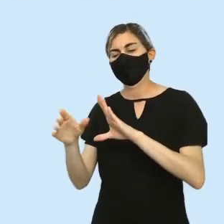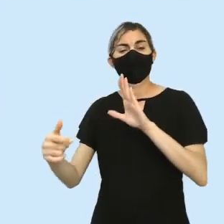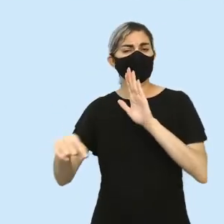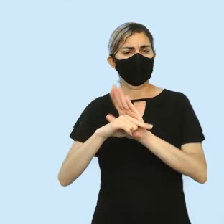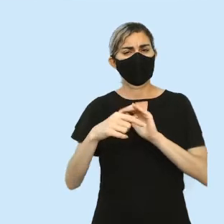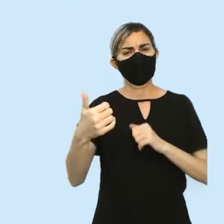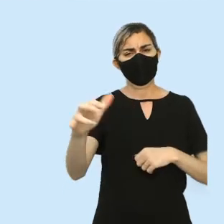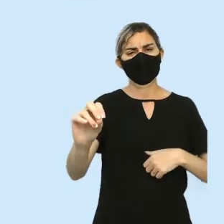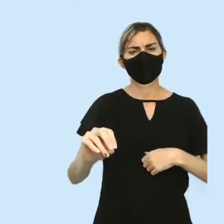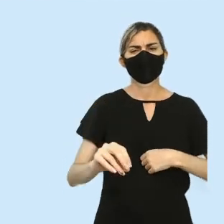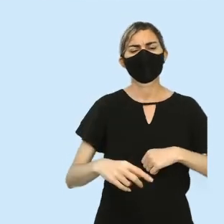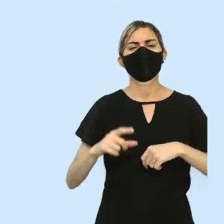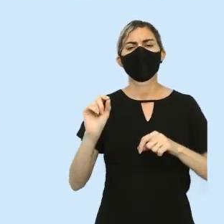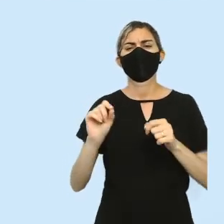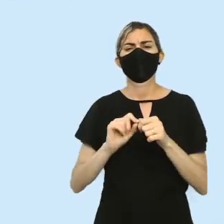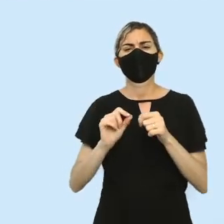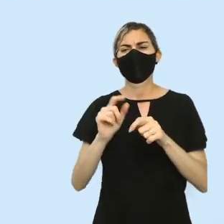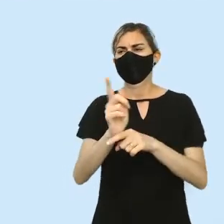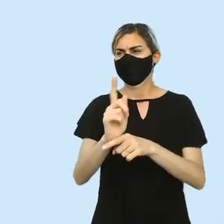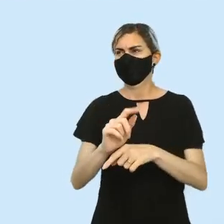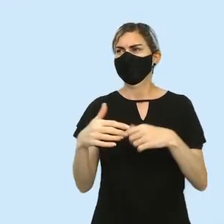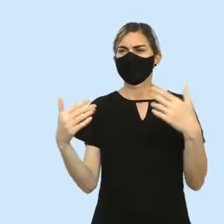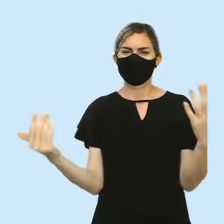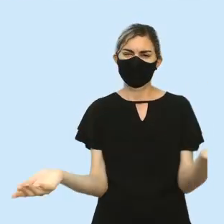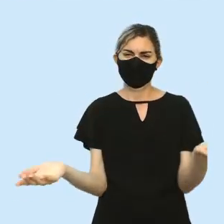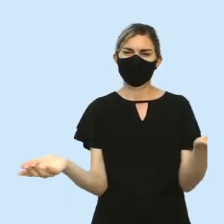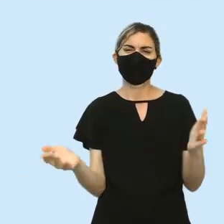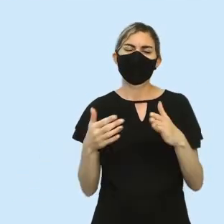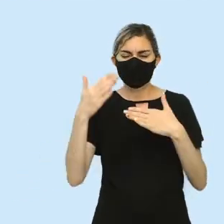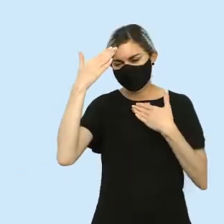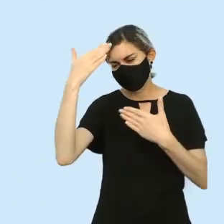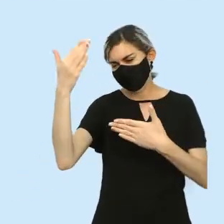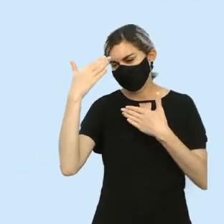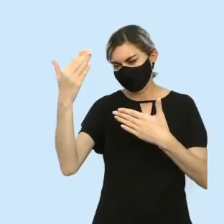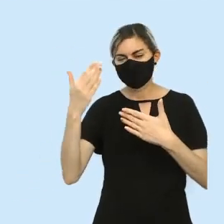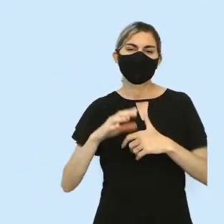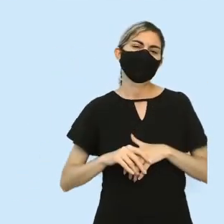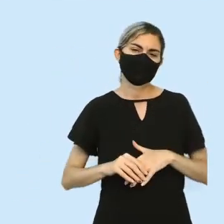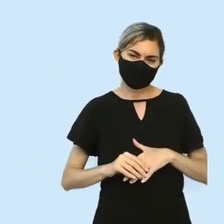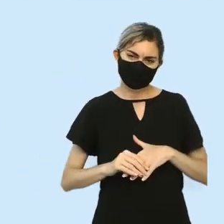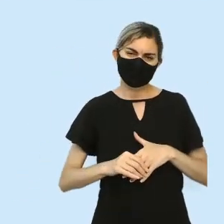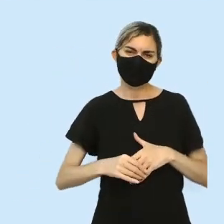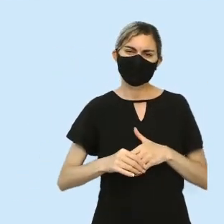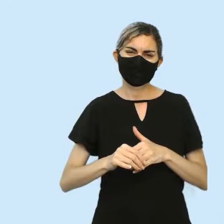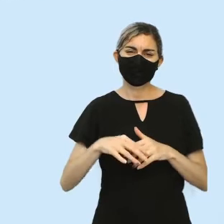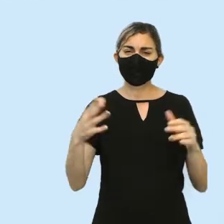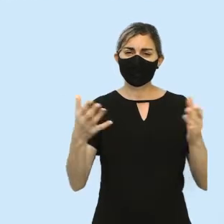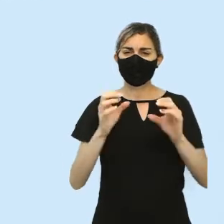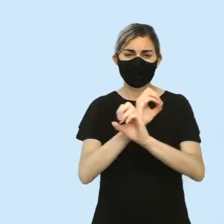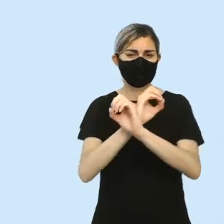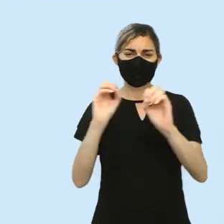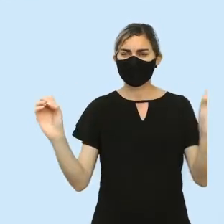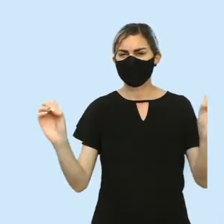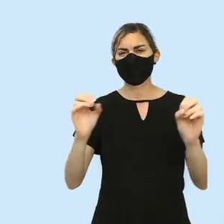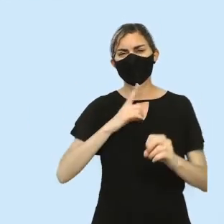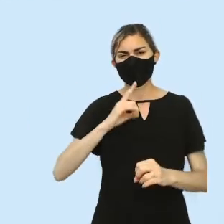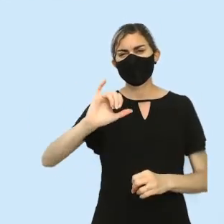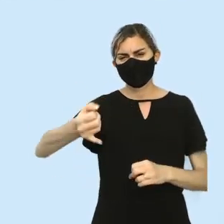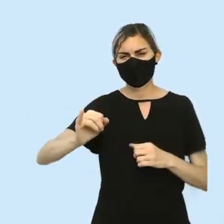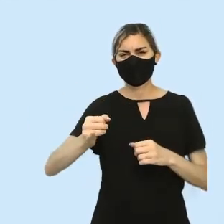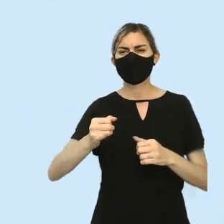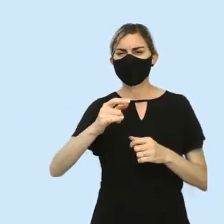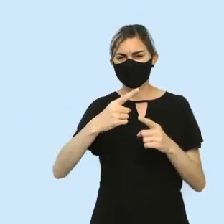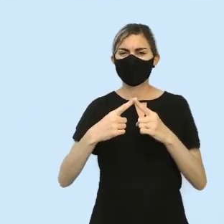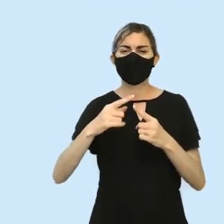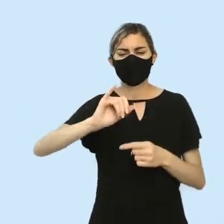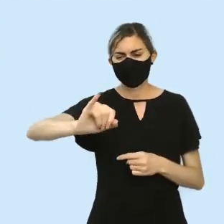10. Aí o que fala o gerente? Obrigado, Aninha. Tá devendo 0 agora, porque tem o juro ainda. Porque